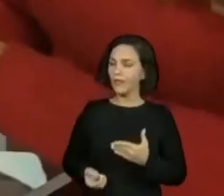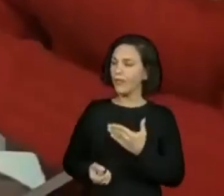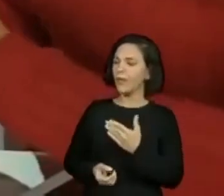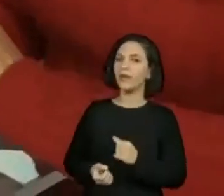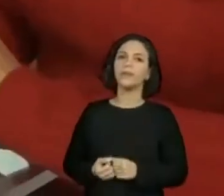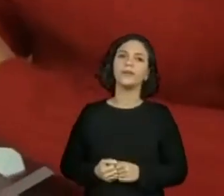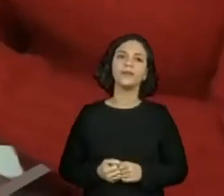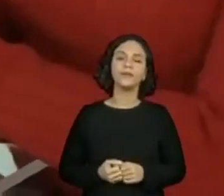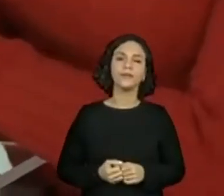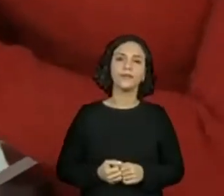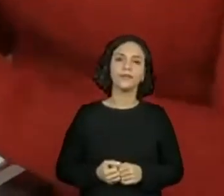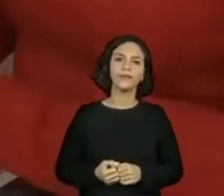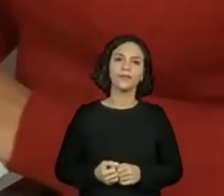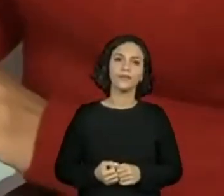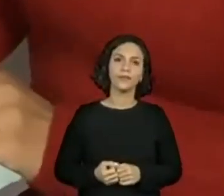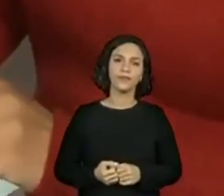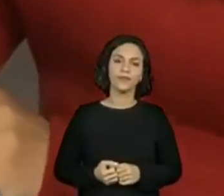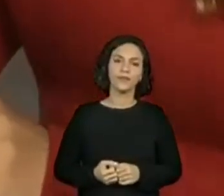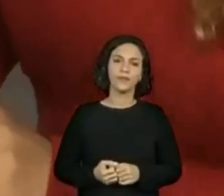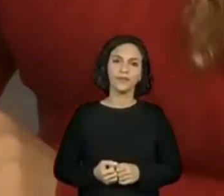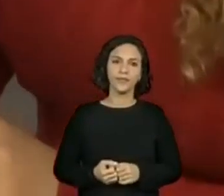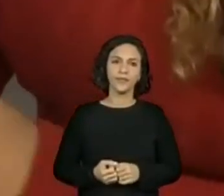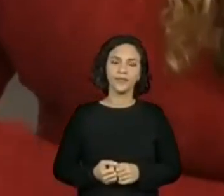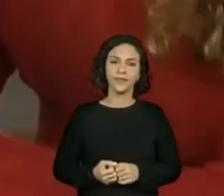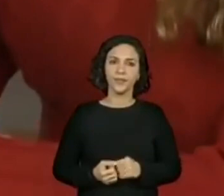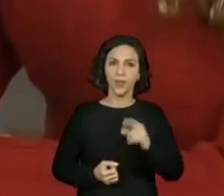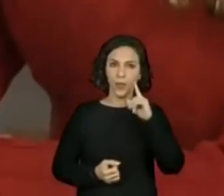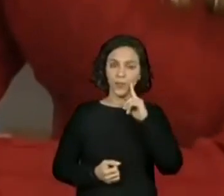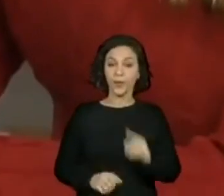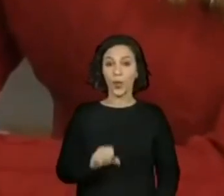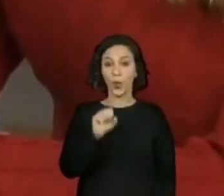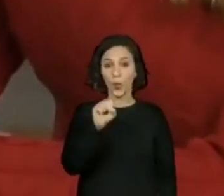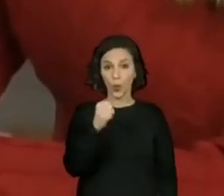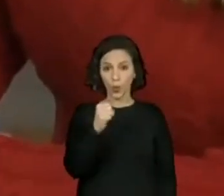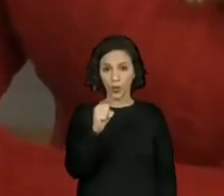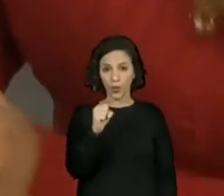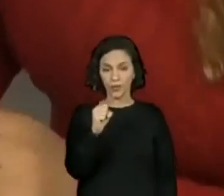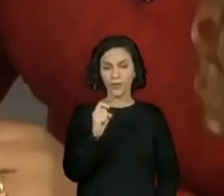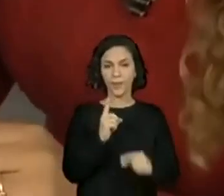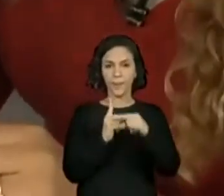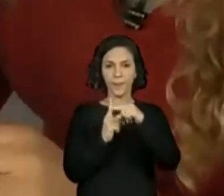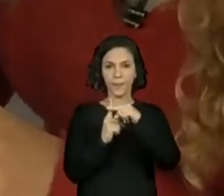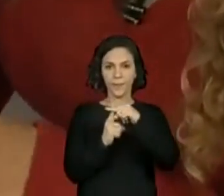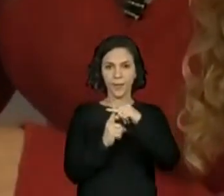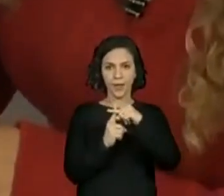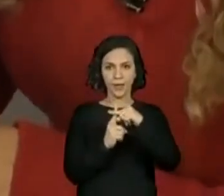mais 9. Vamos fazer aqui? Vamos aqui. Isso. 8